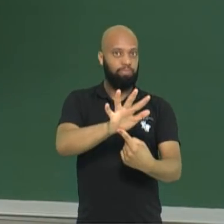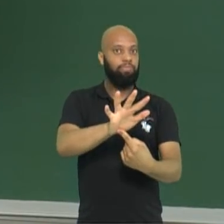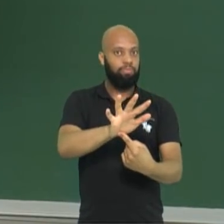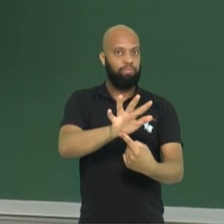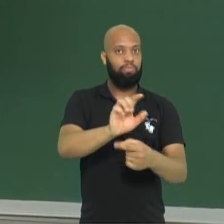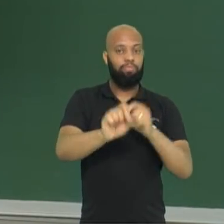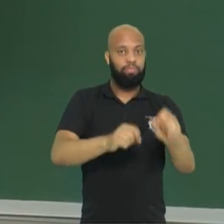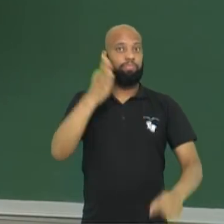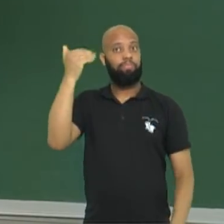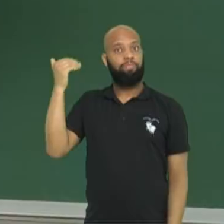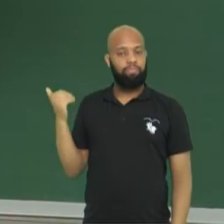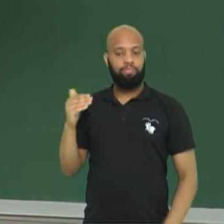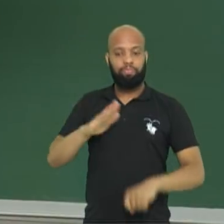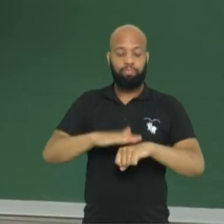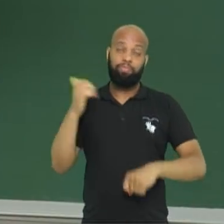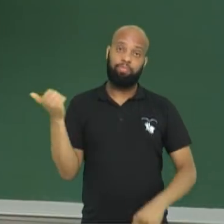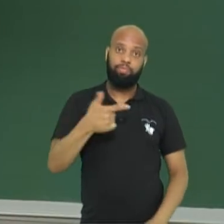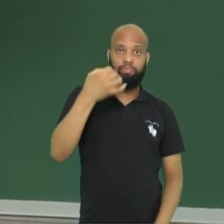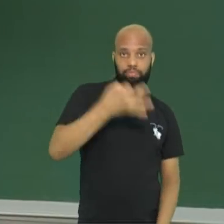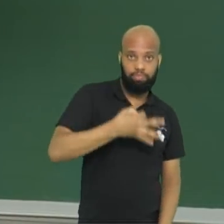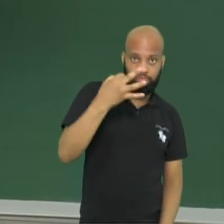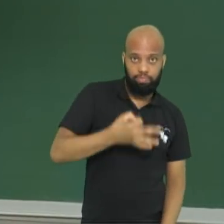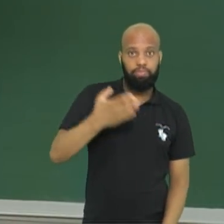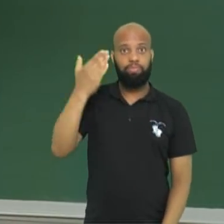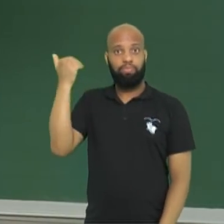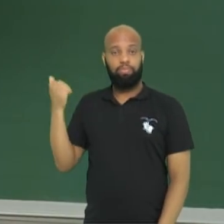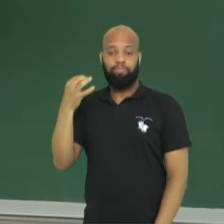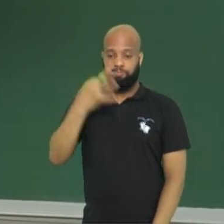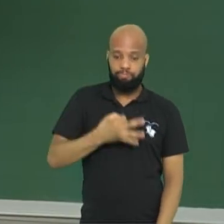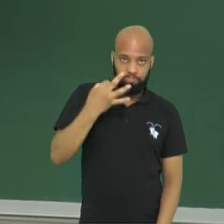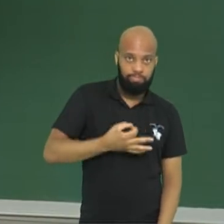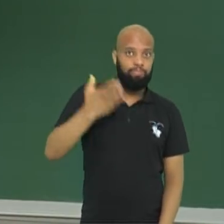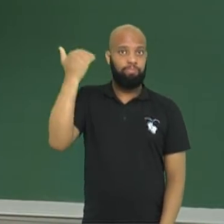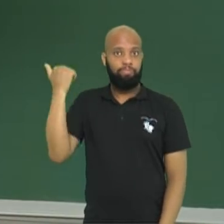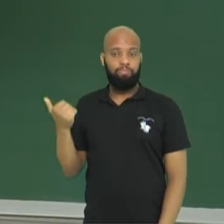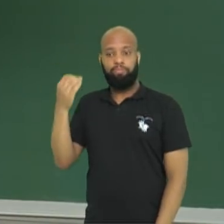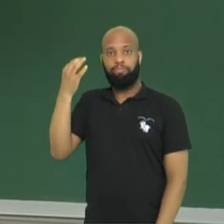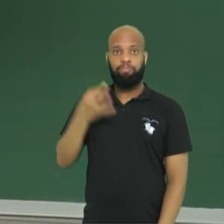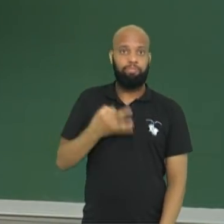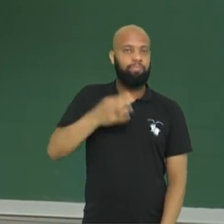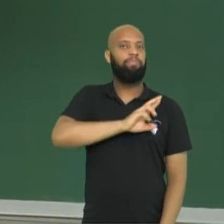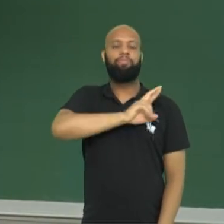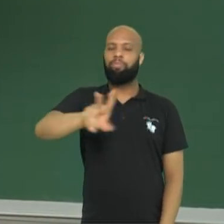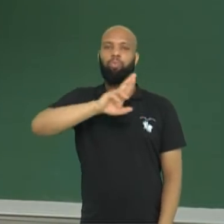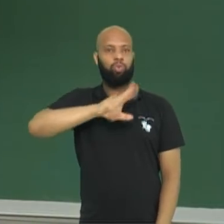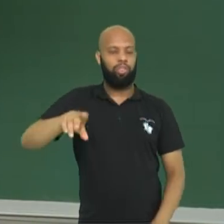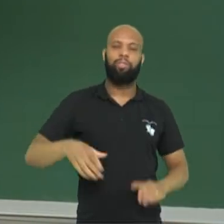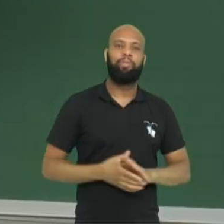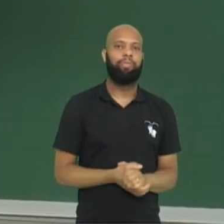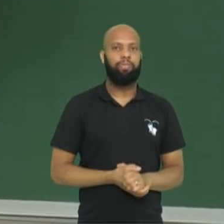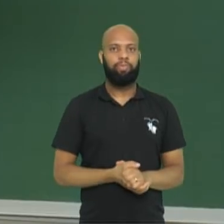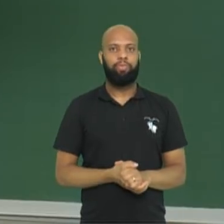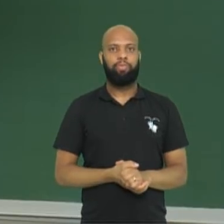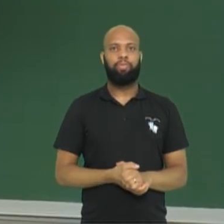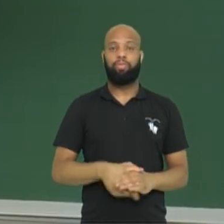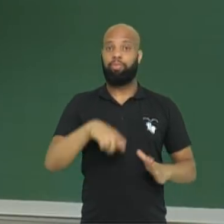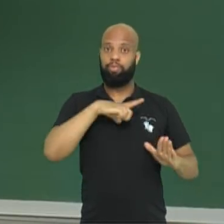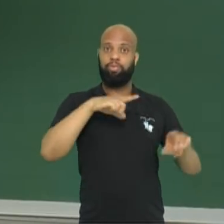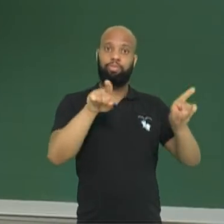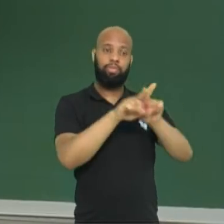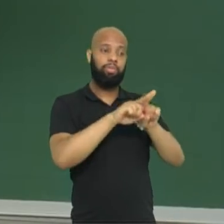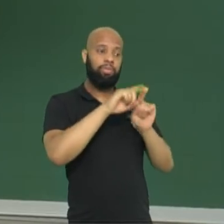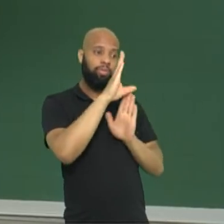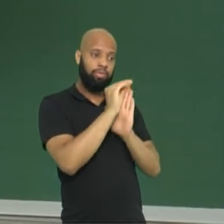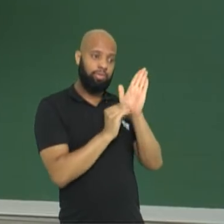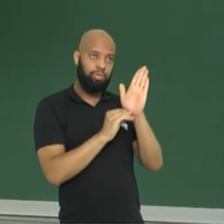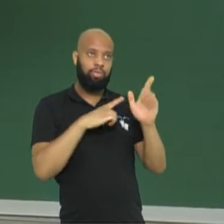são o pretérito mais que perfeito, pretérito perfeito e também o pretérito imperfeito. E os conteúdos,